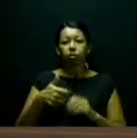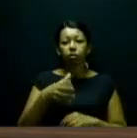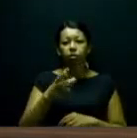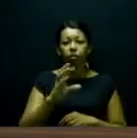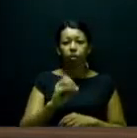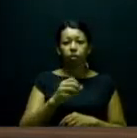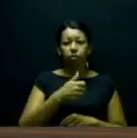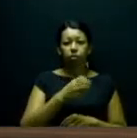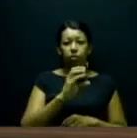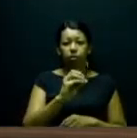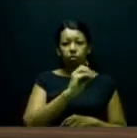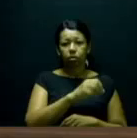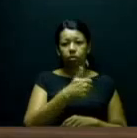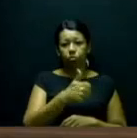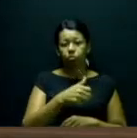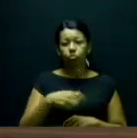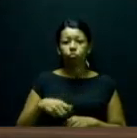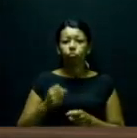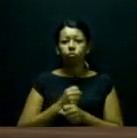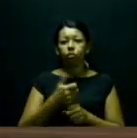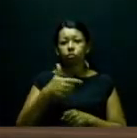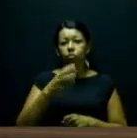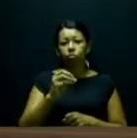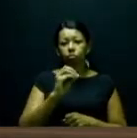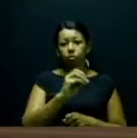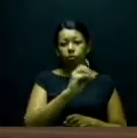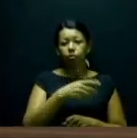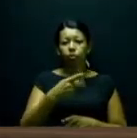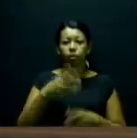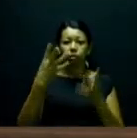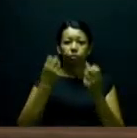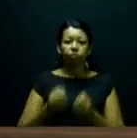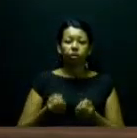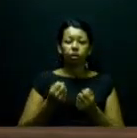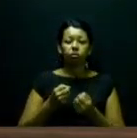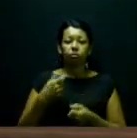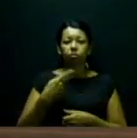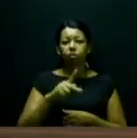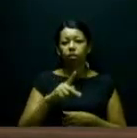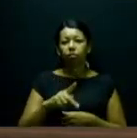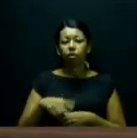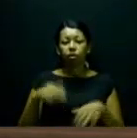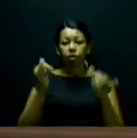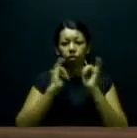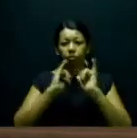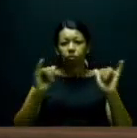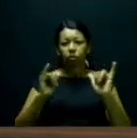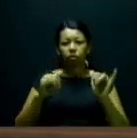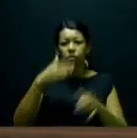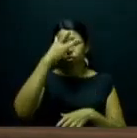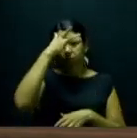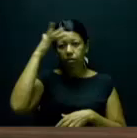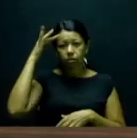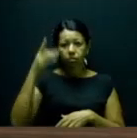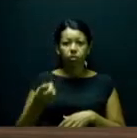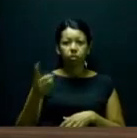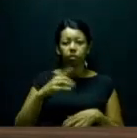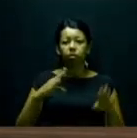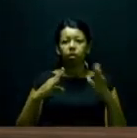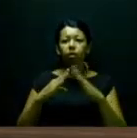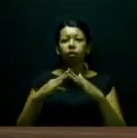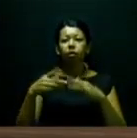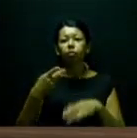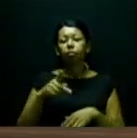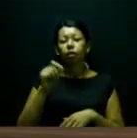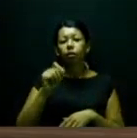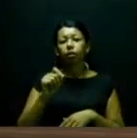de 2000, para ser aprovado em forma de resolução, cientificando os membros desta Casa Legislativa acerca do apurado, para que, se